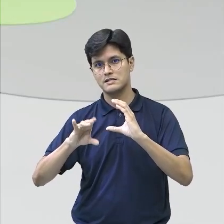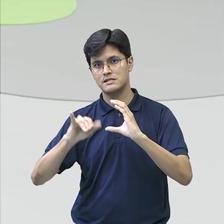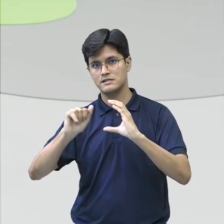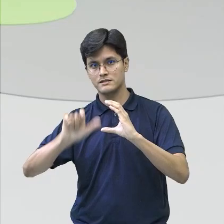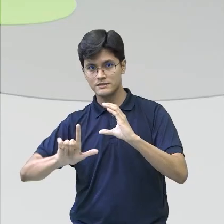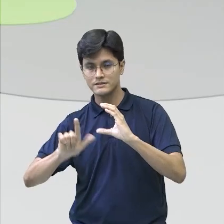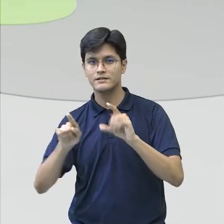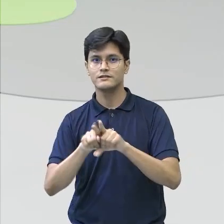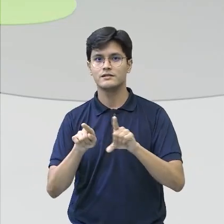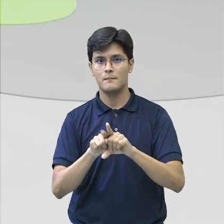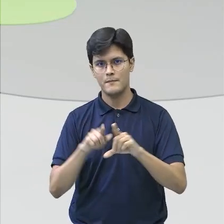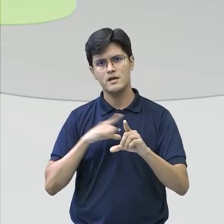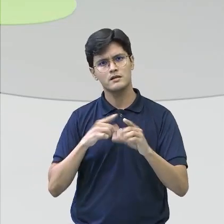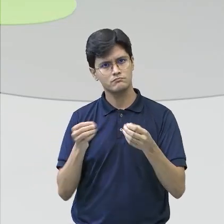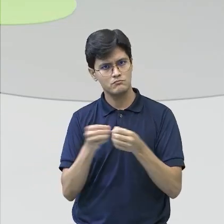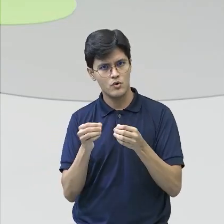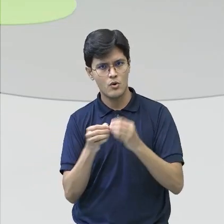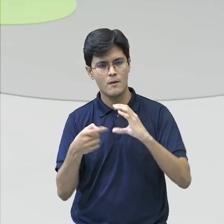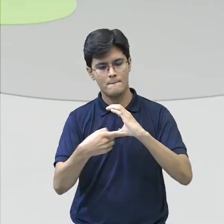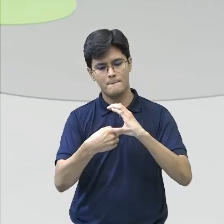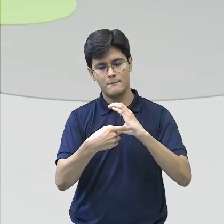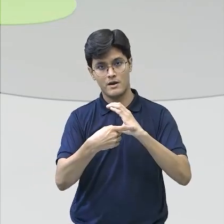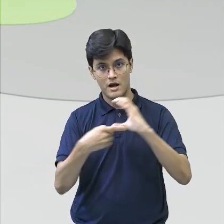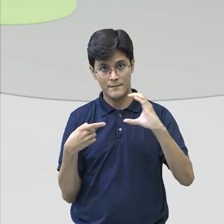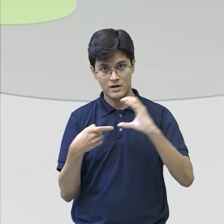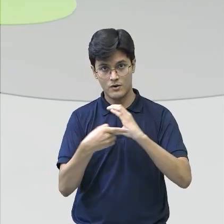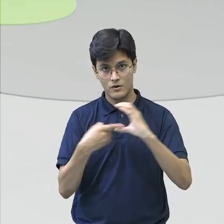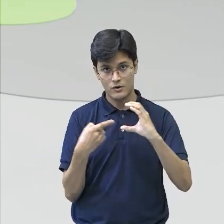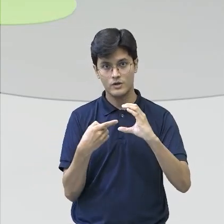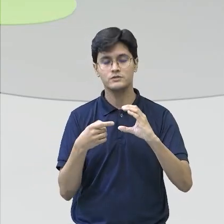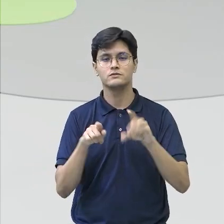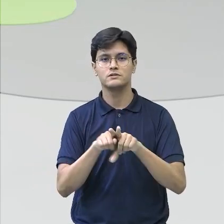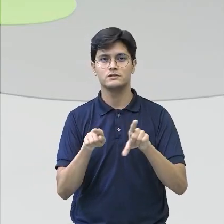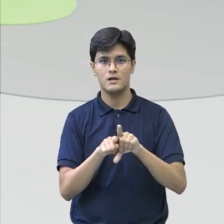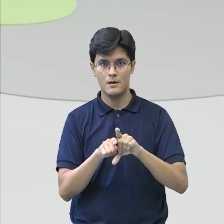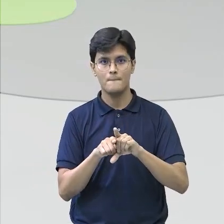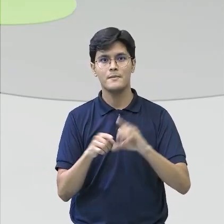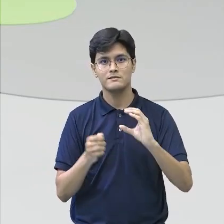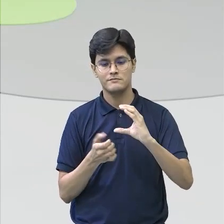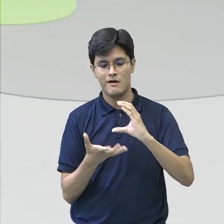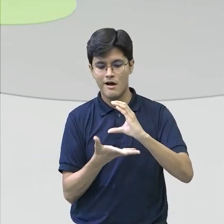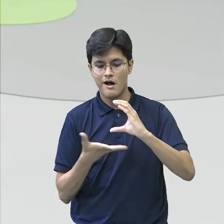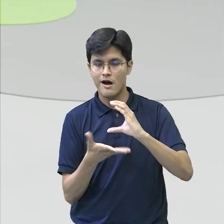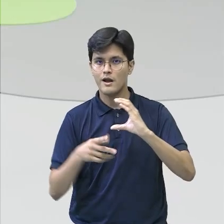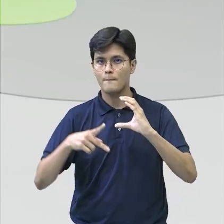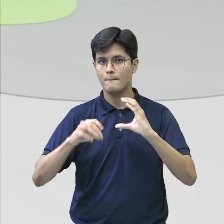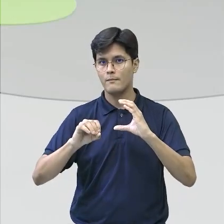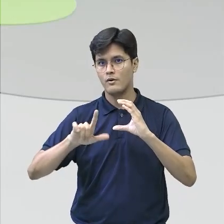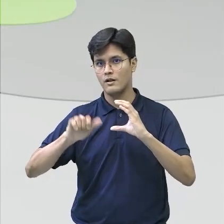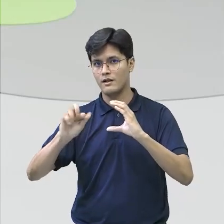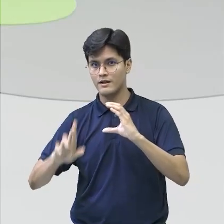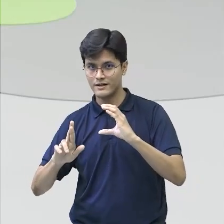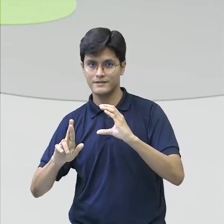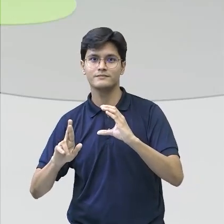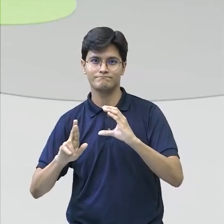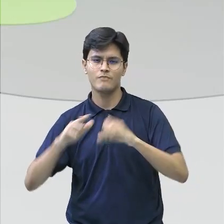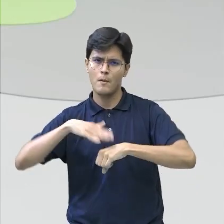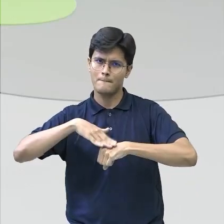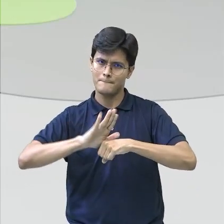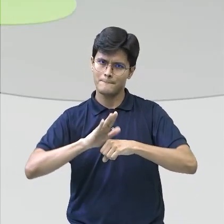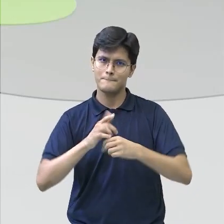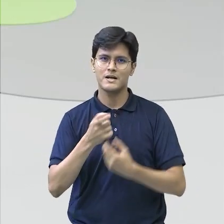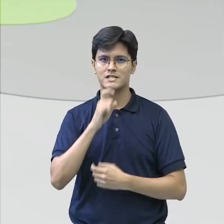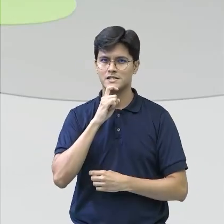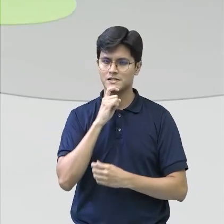Polar Ártico. Então essa região mais lá embaixo, na zona polar glacial, ali Antártica, é mais frio em relação a